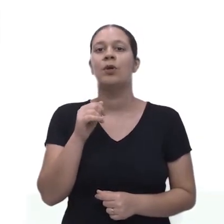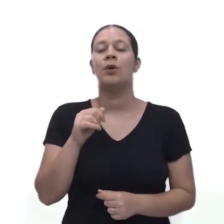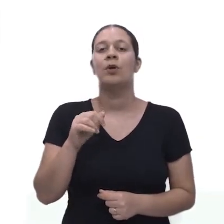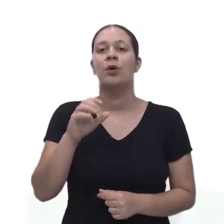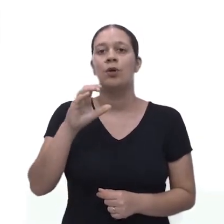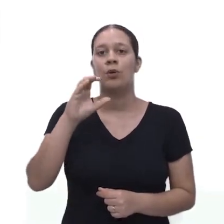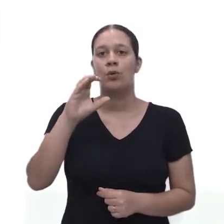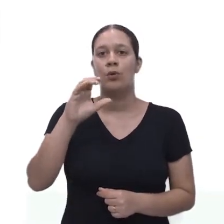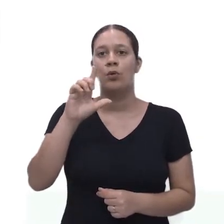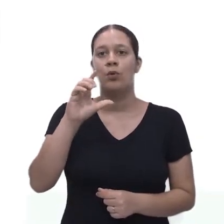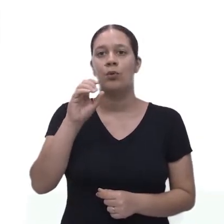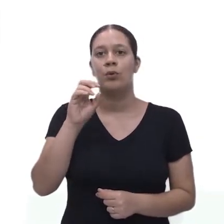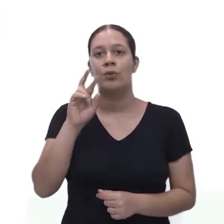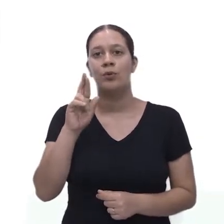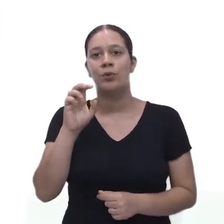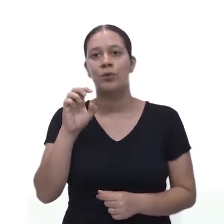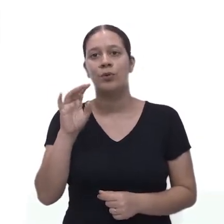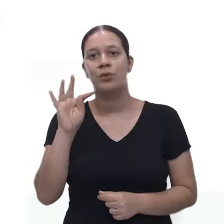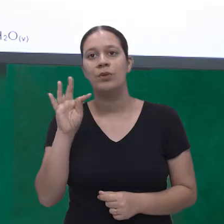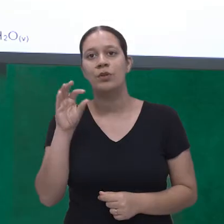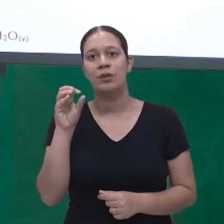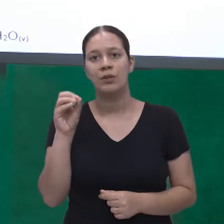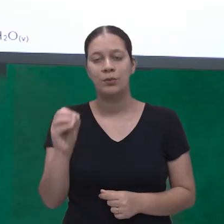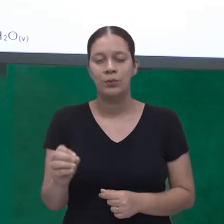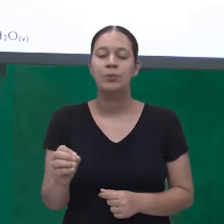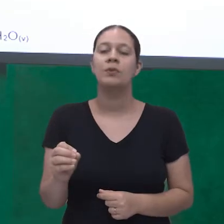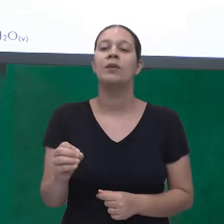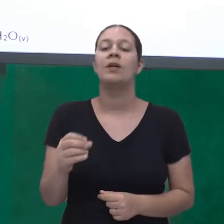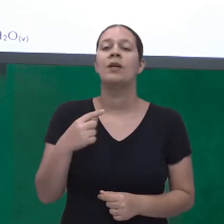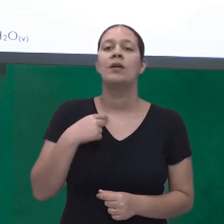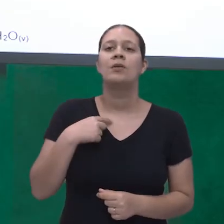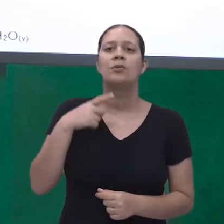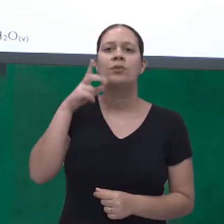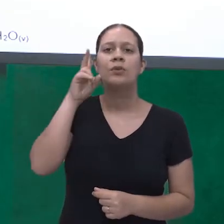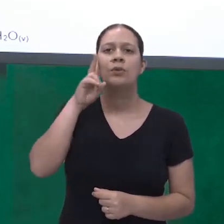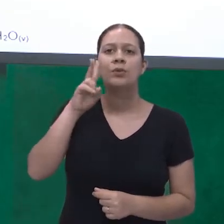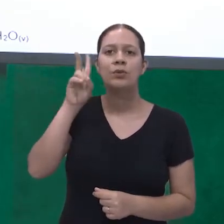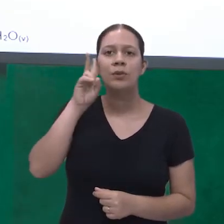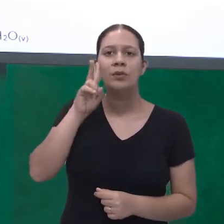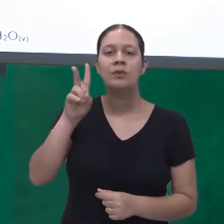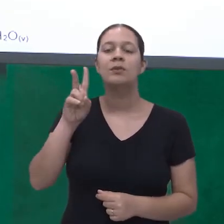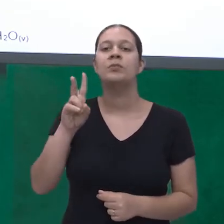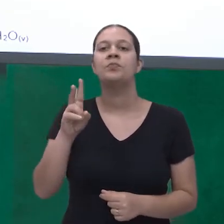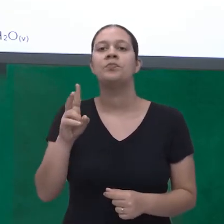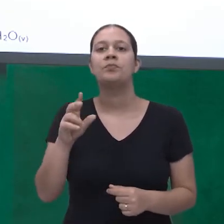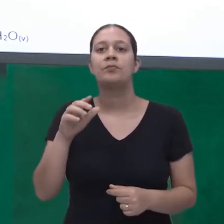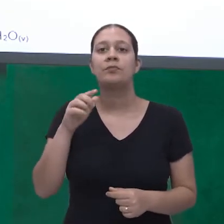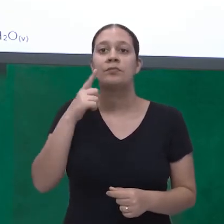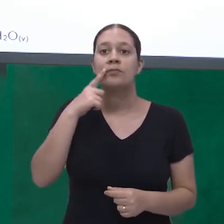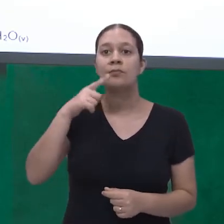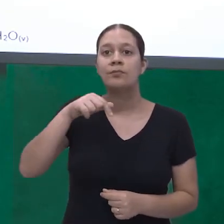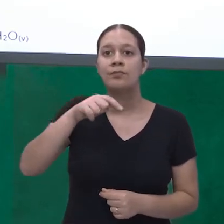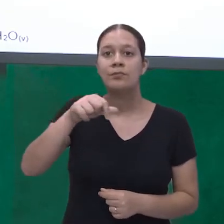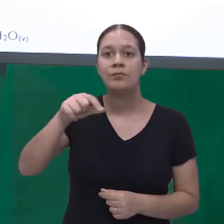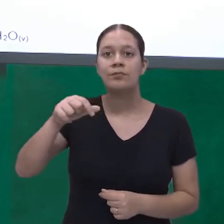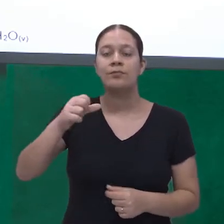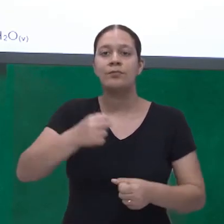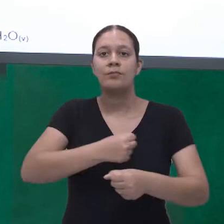sódio reagindo com nitrato de prata, lembro, o cloreto de sódio é o sal de